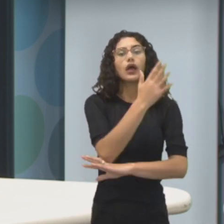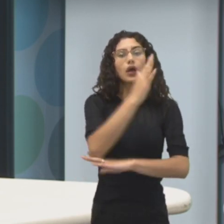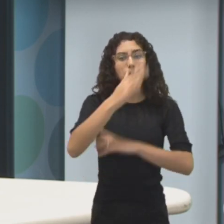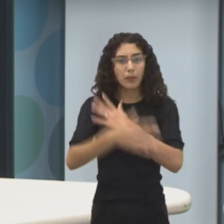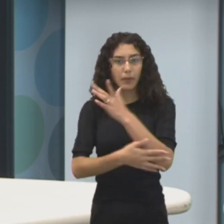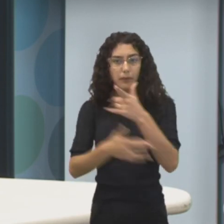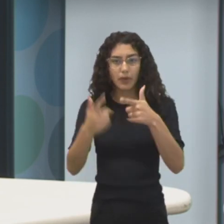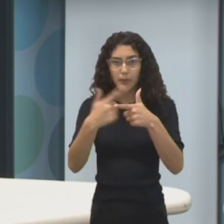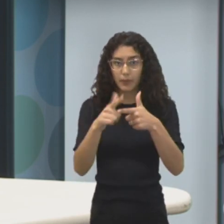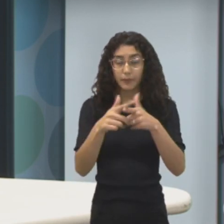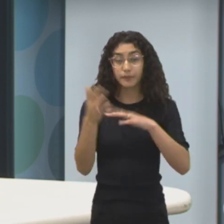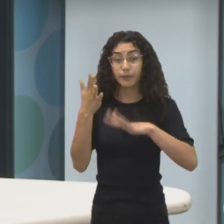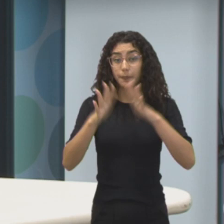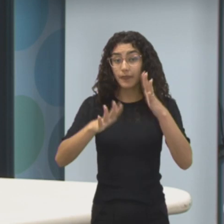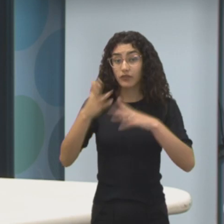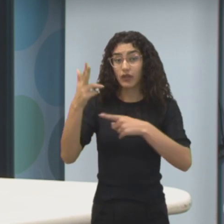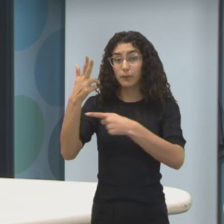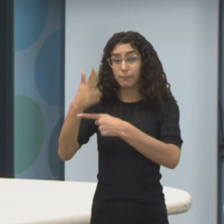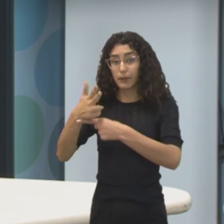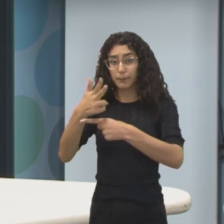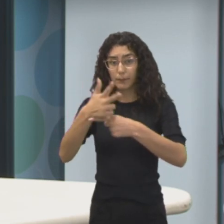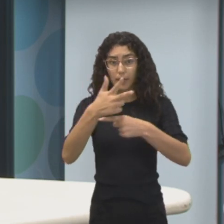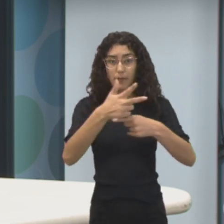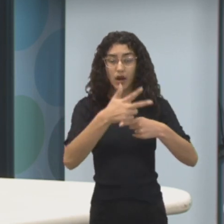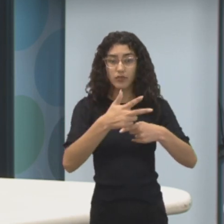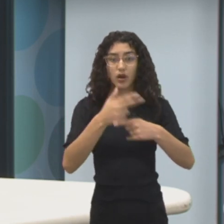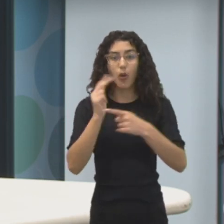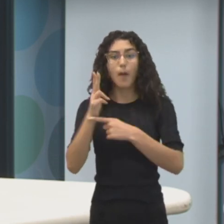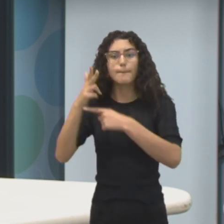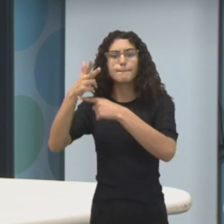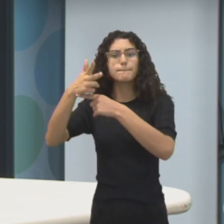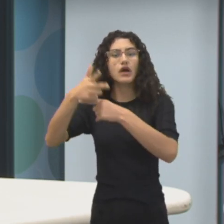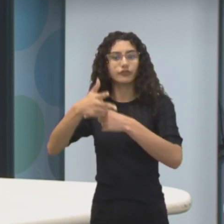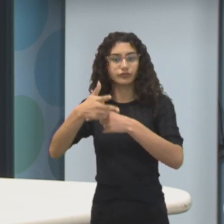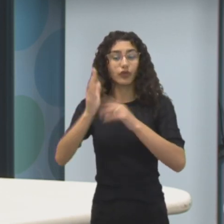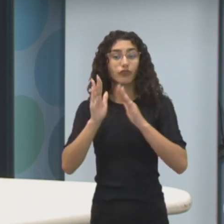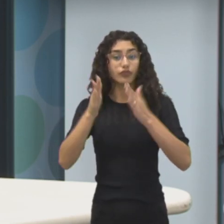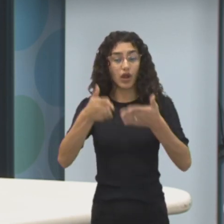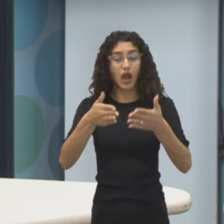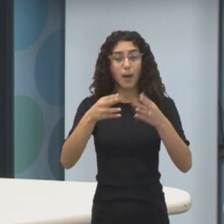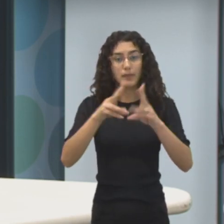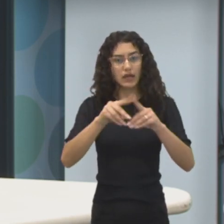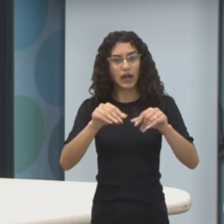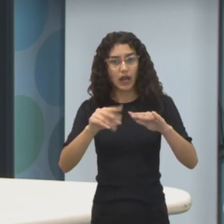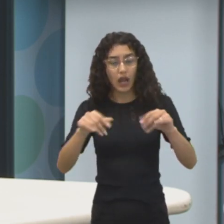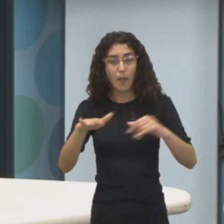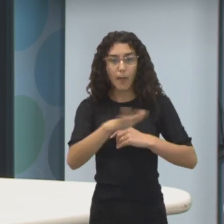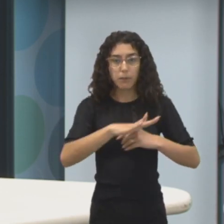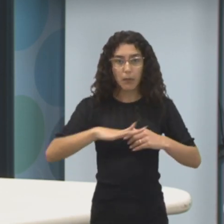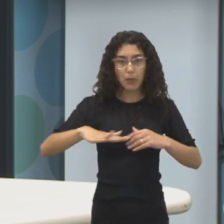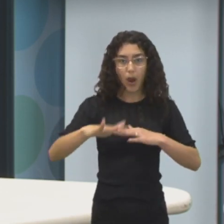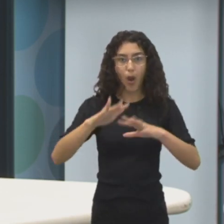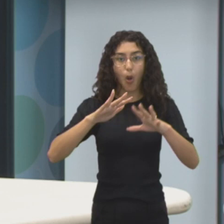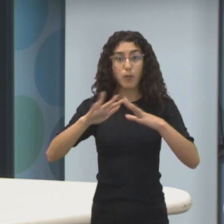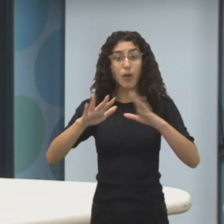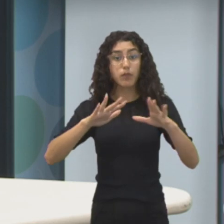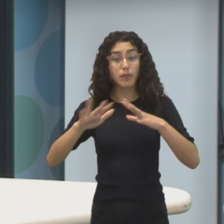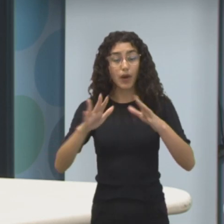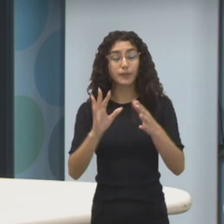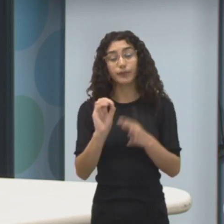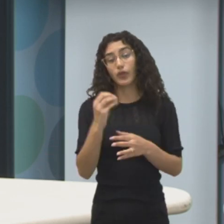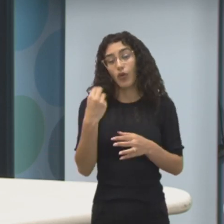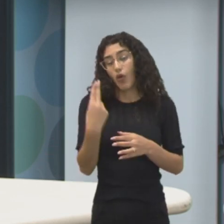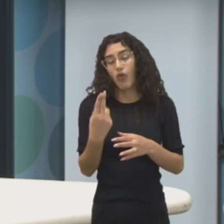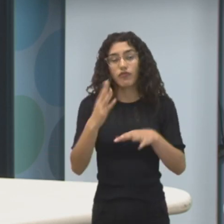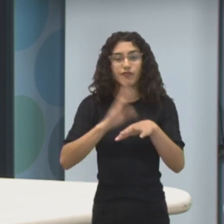as câmeras elas são direcionadas para o que está acontecendo, por exemplo, no solo, quando se trata de terremoto, ou quando se está formando,